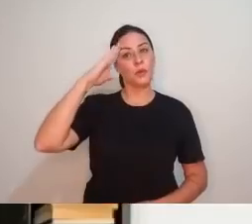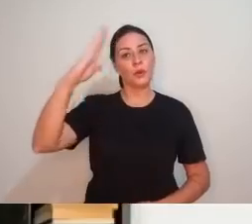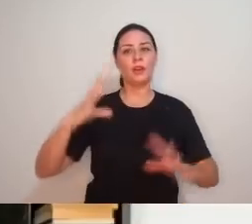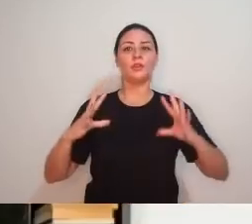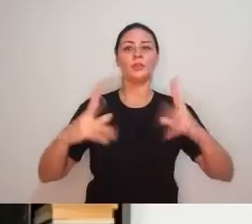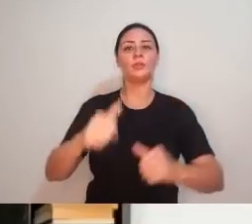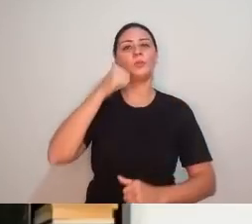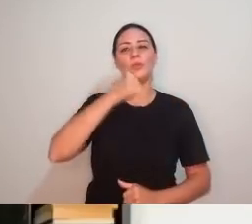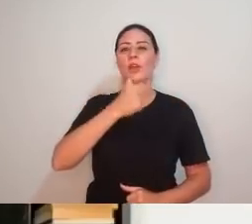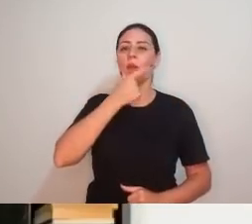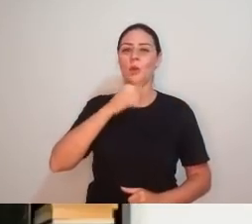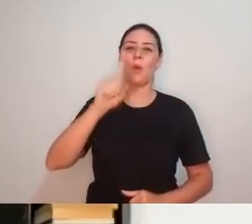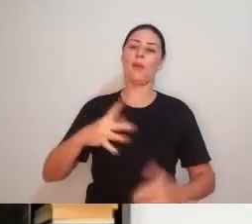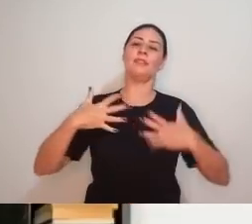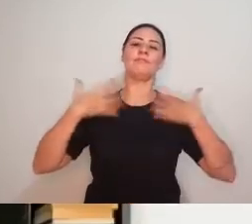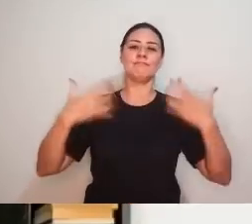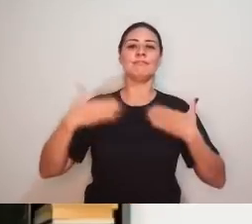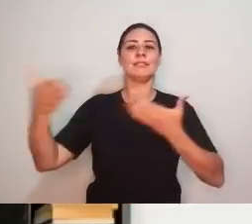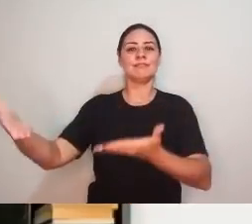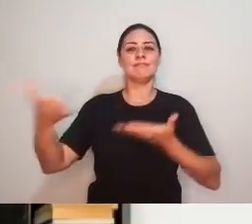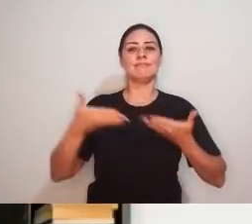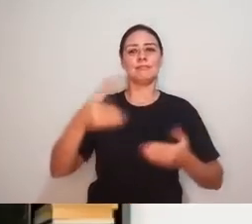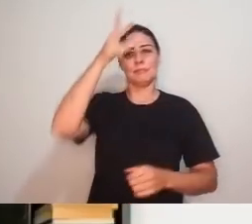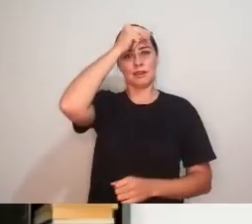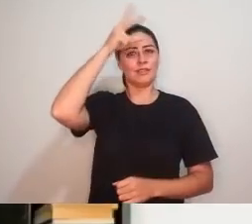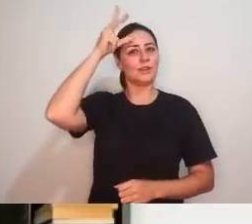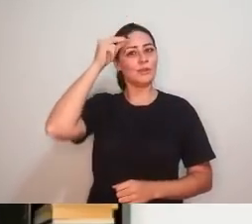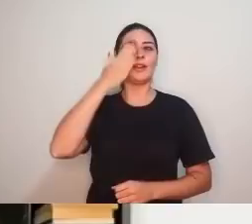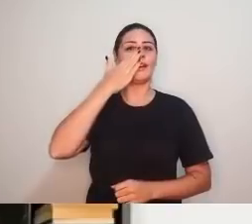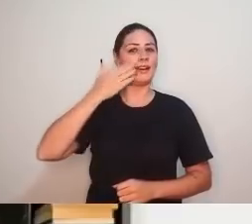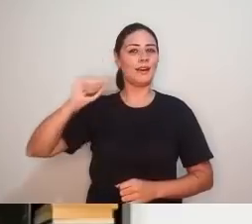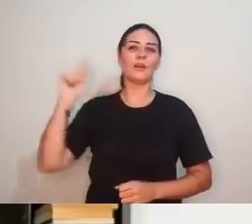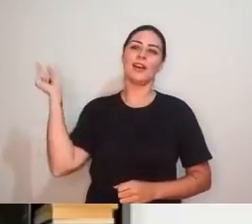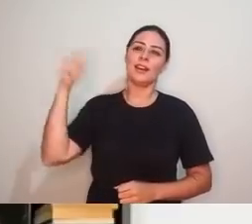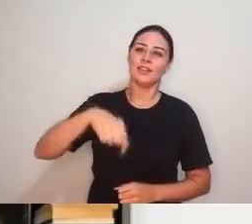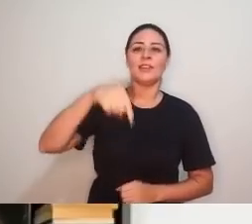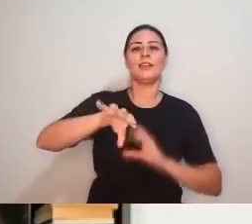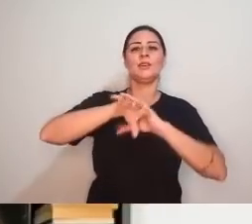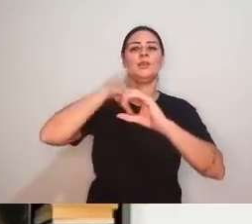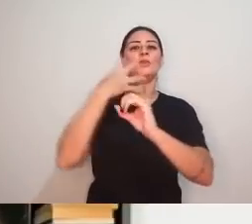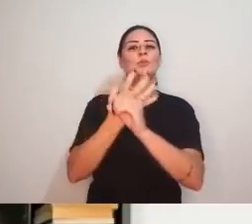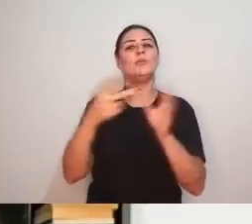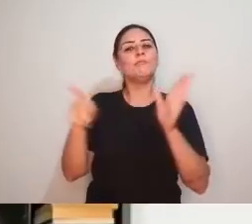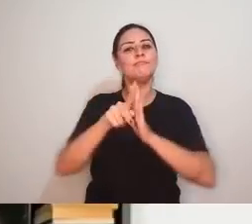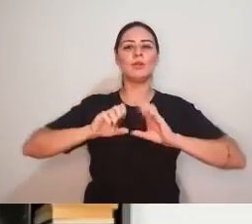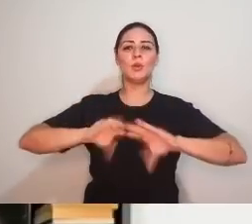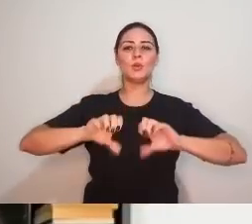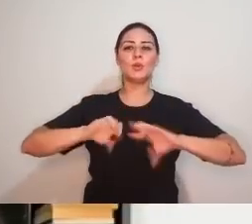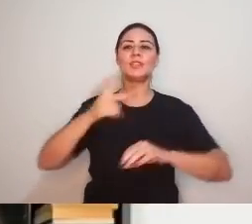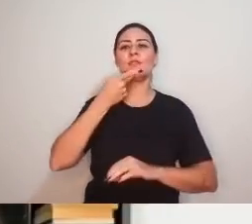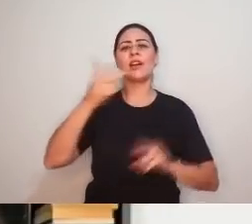Olá a todas e todos, é com grande alegria que a Rede Municipal de Ensino de Araucária vem aqui nesse canal do YouTube